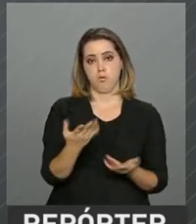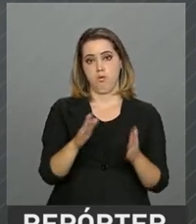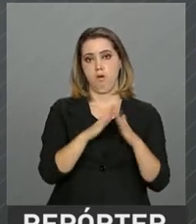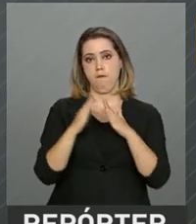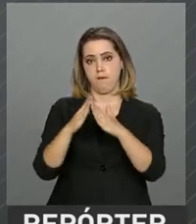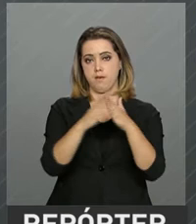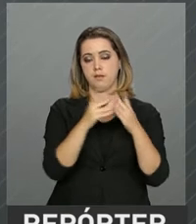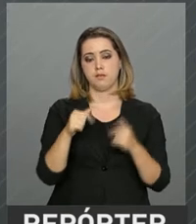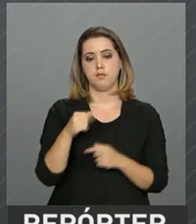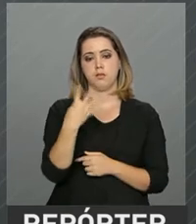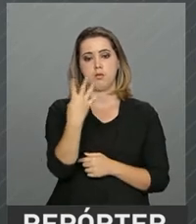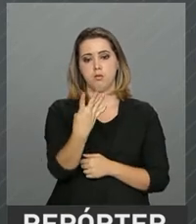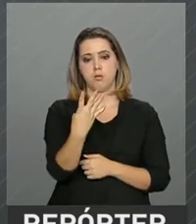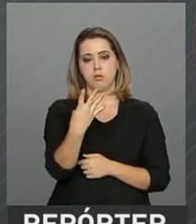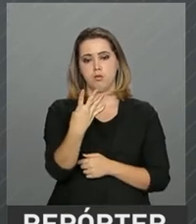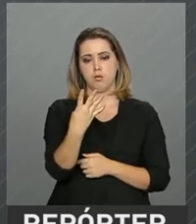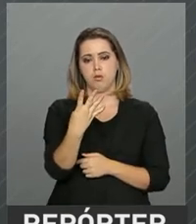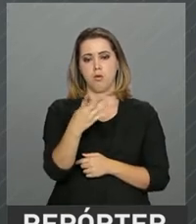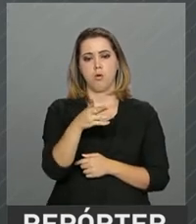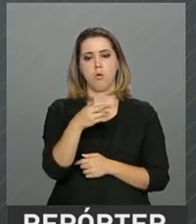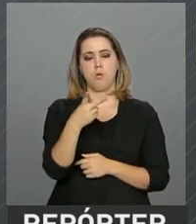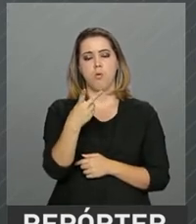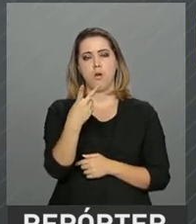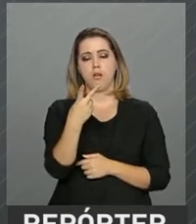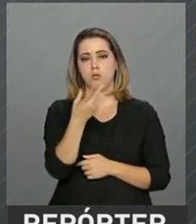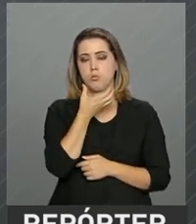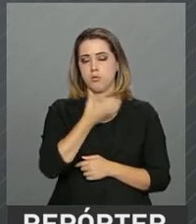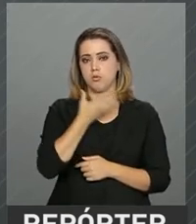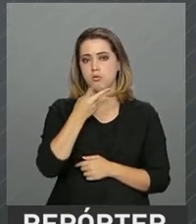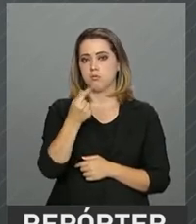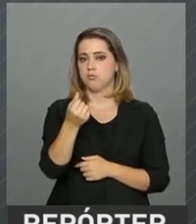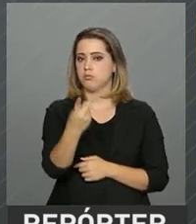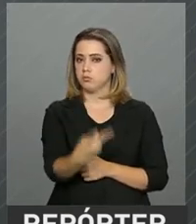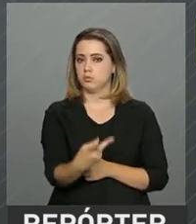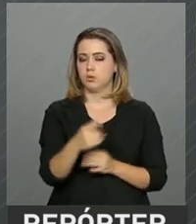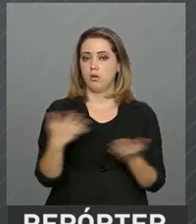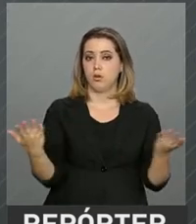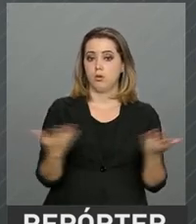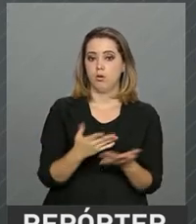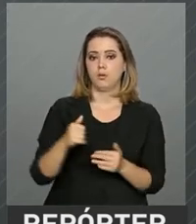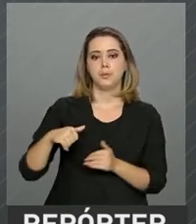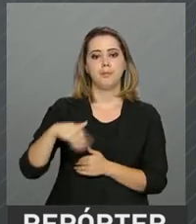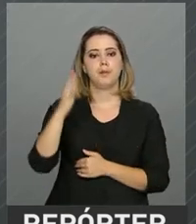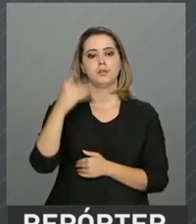Passou de 4 conexões registradas em dezembro de 2012 para